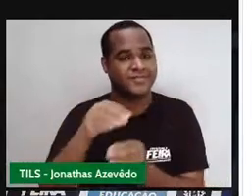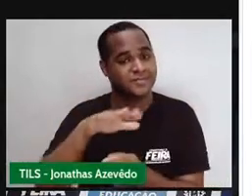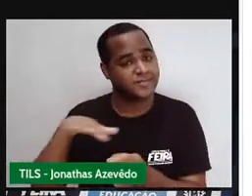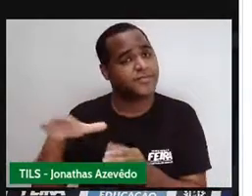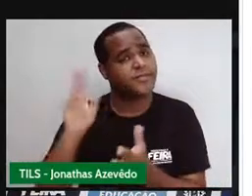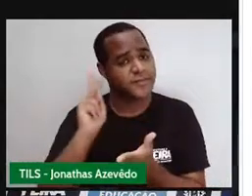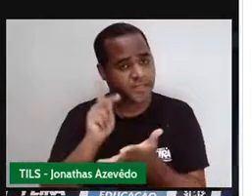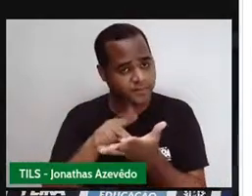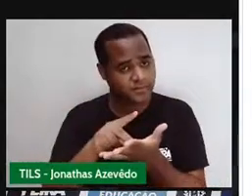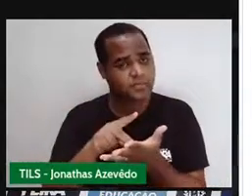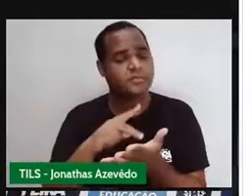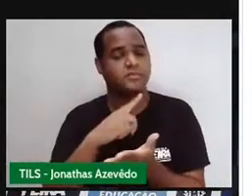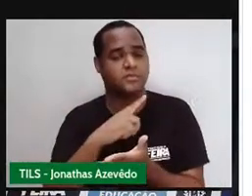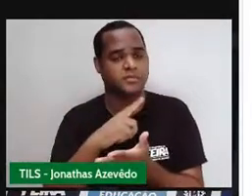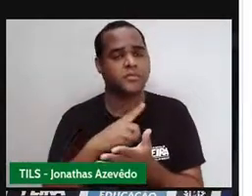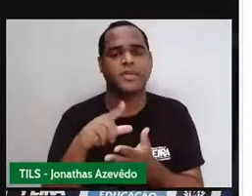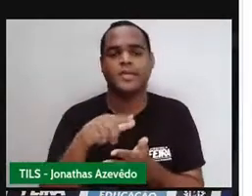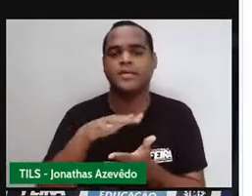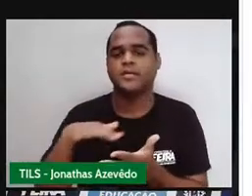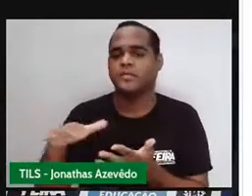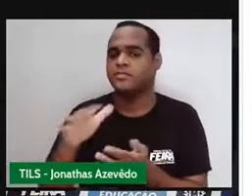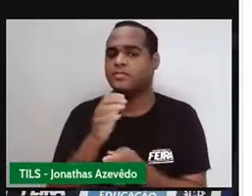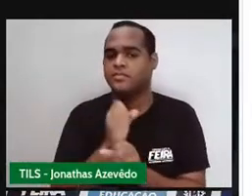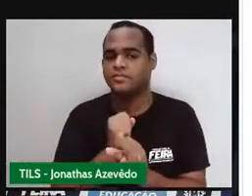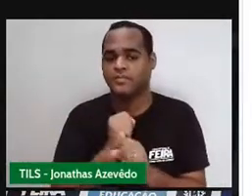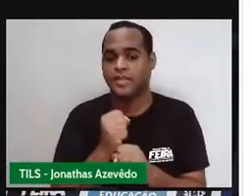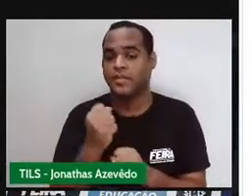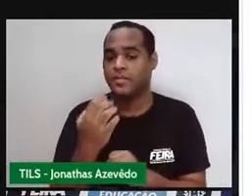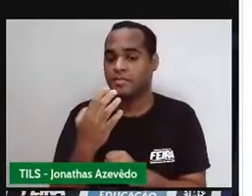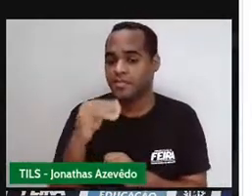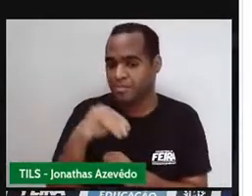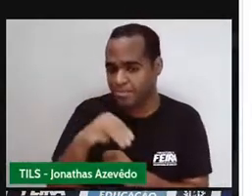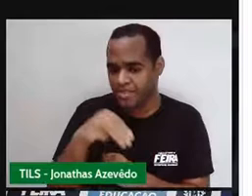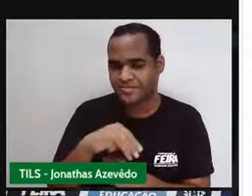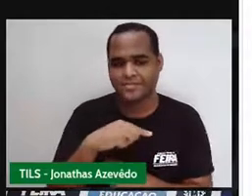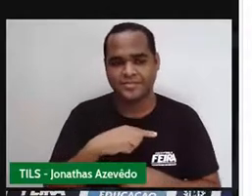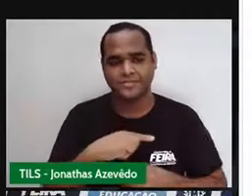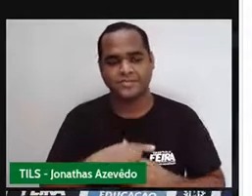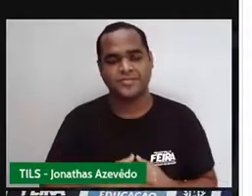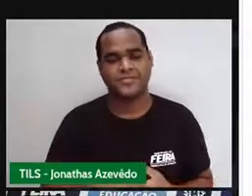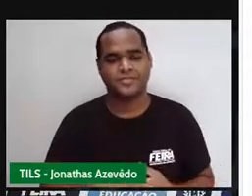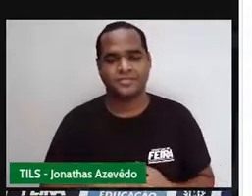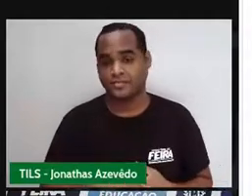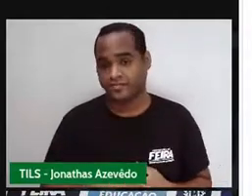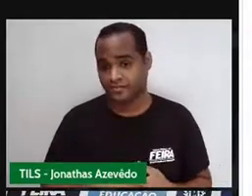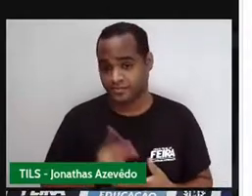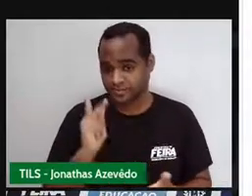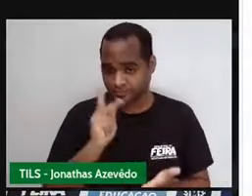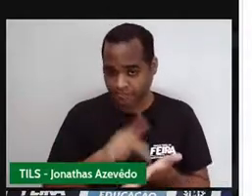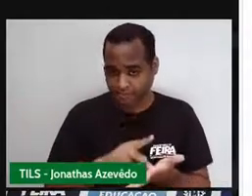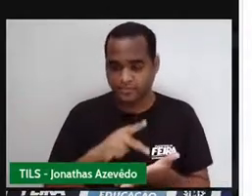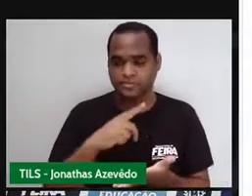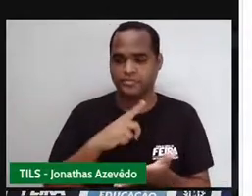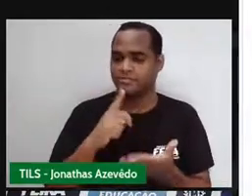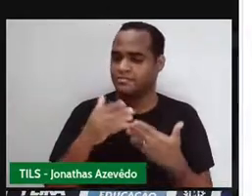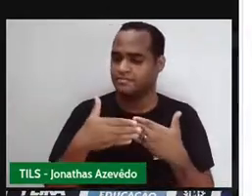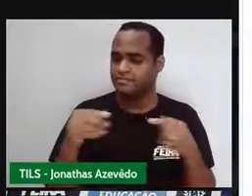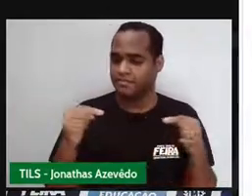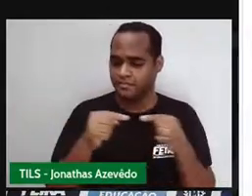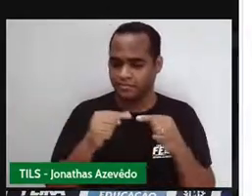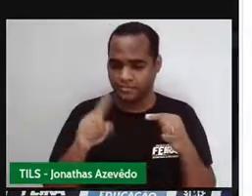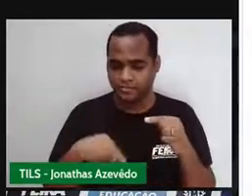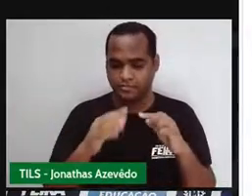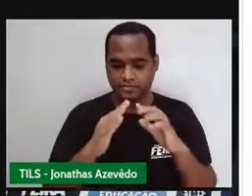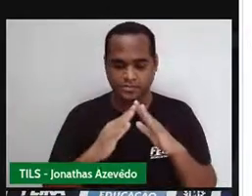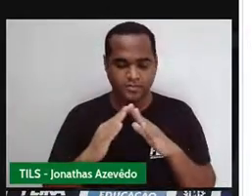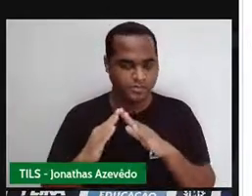a área real porque que área real porque essas medidas estão em metros são as medidas reais dessa suposta casa